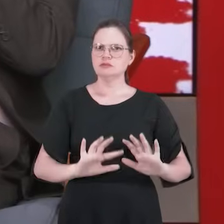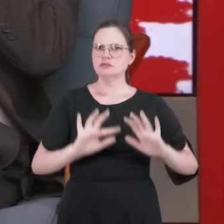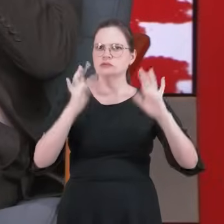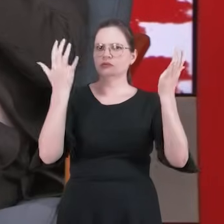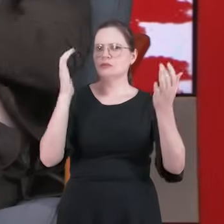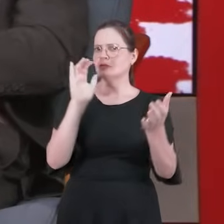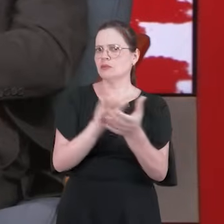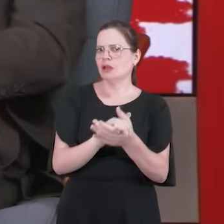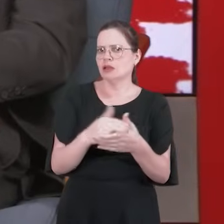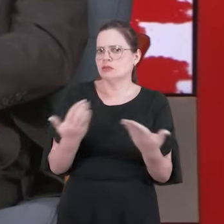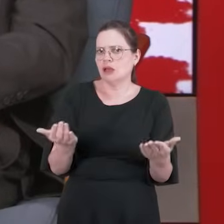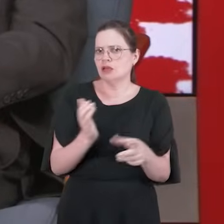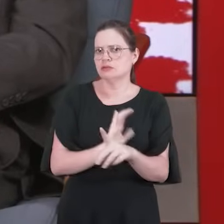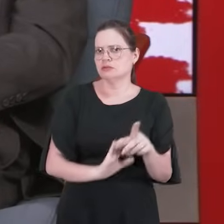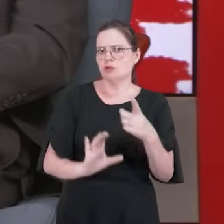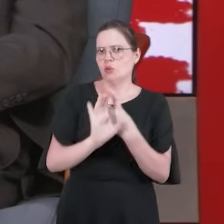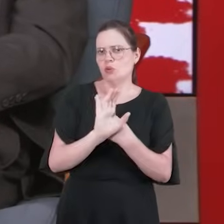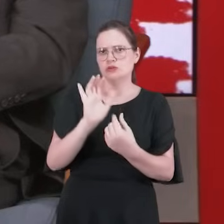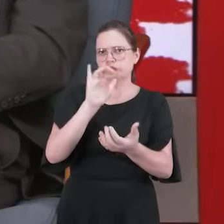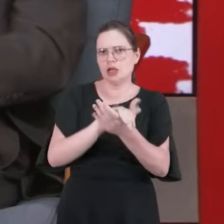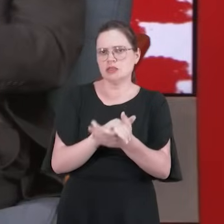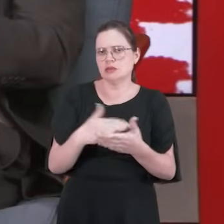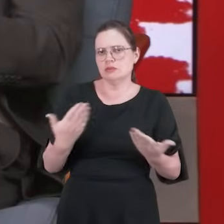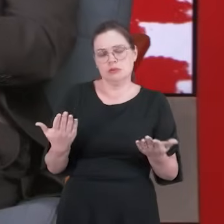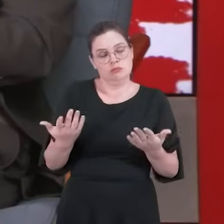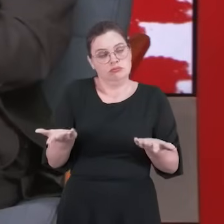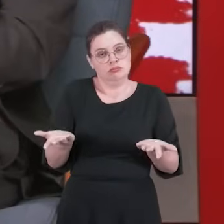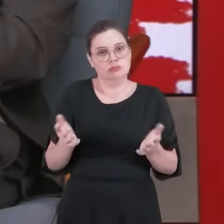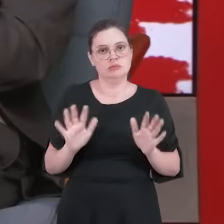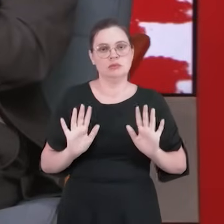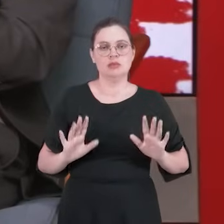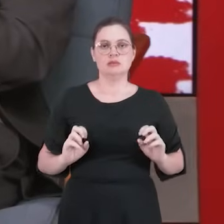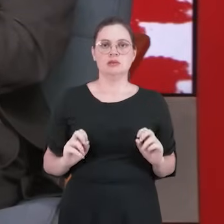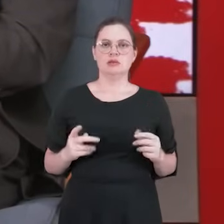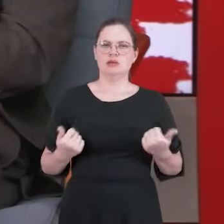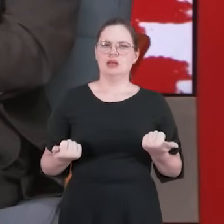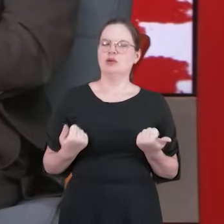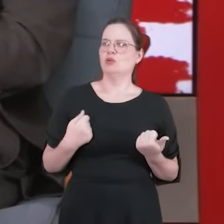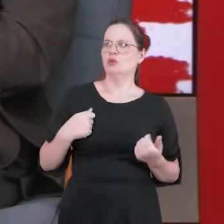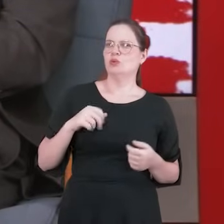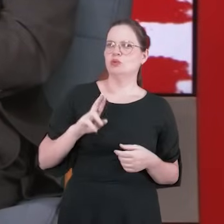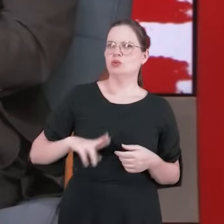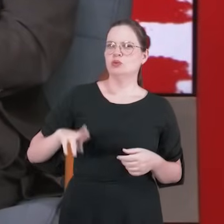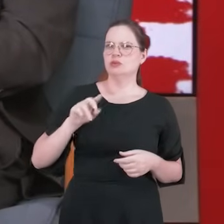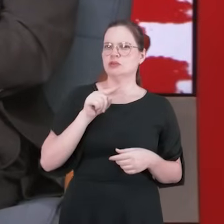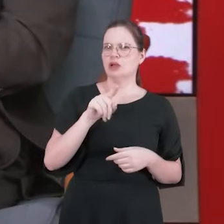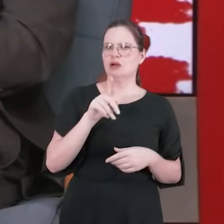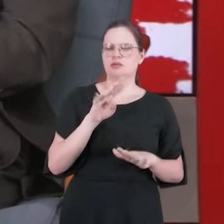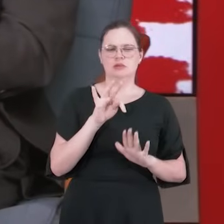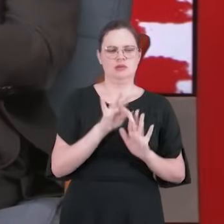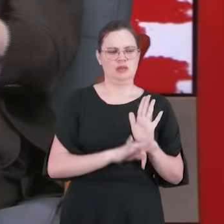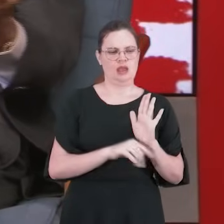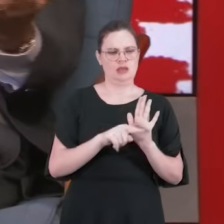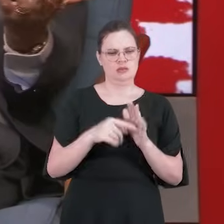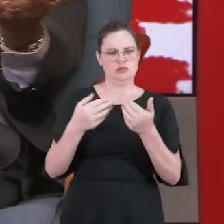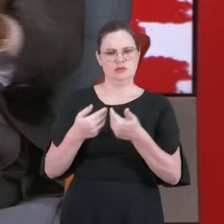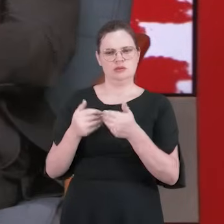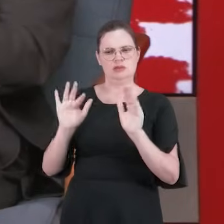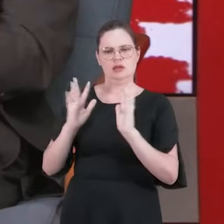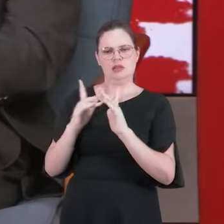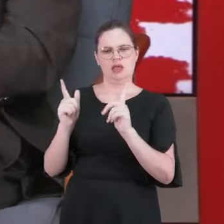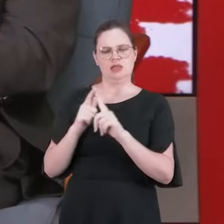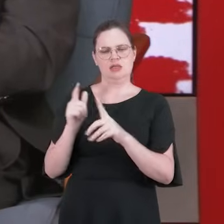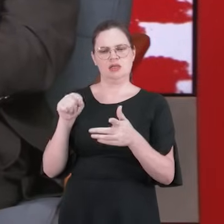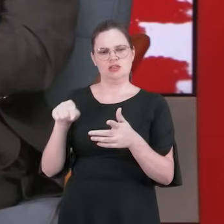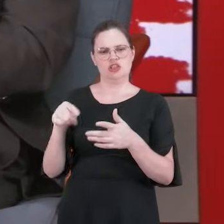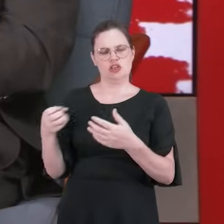para os cultos de casamento, mas usar esse texto na consagração de um templo, o que queria